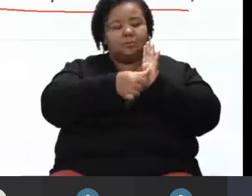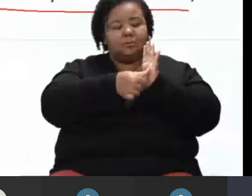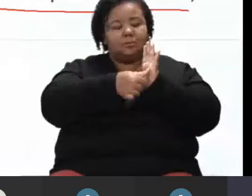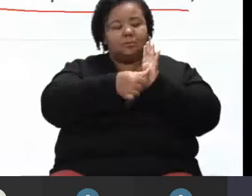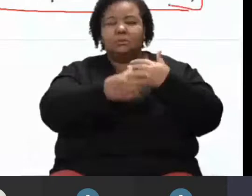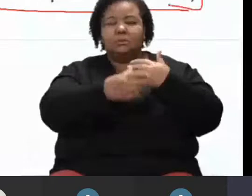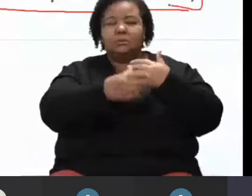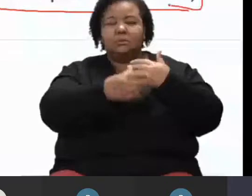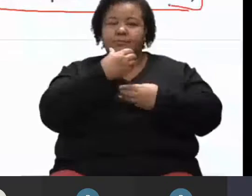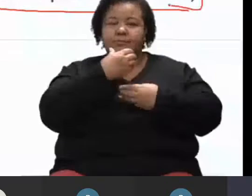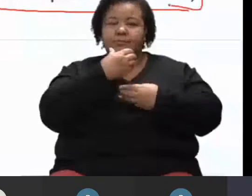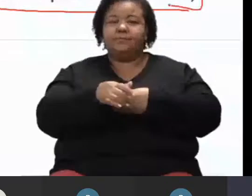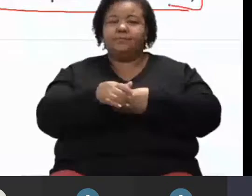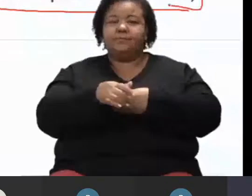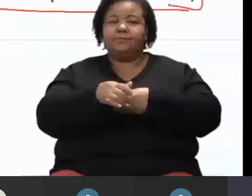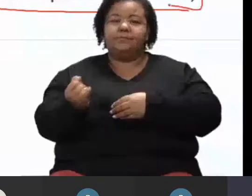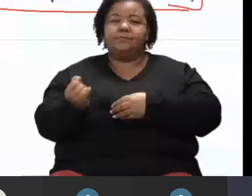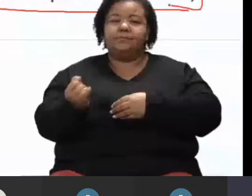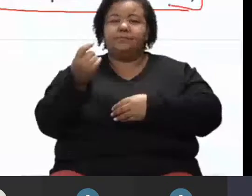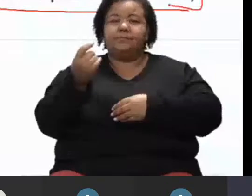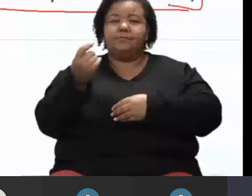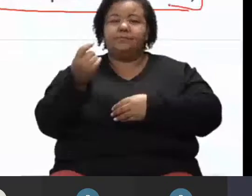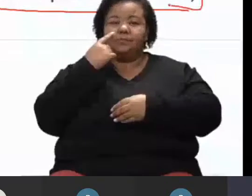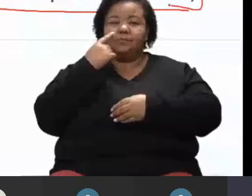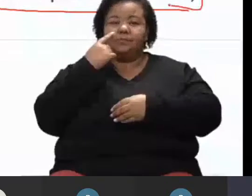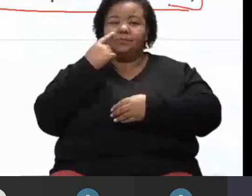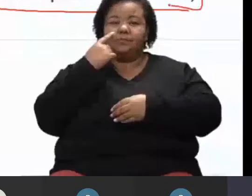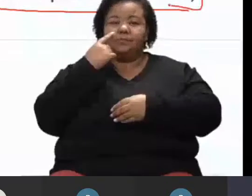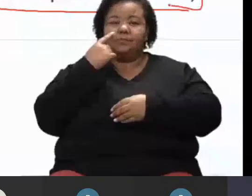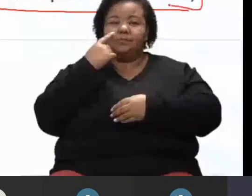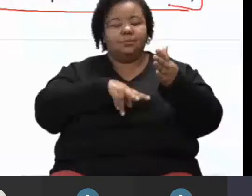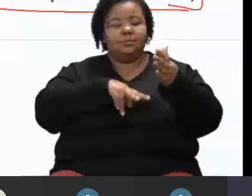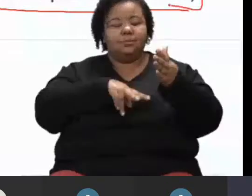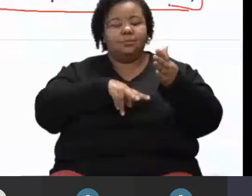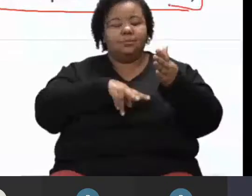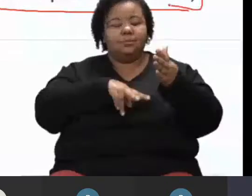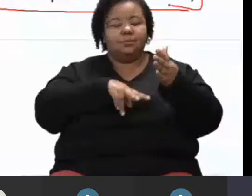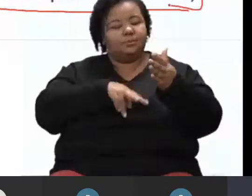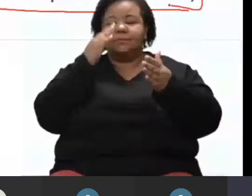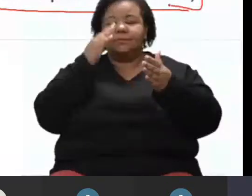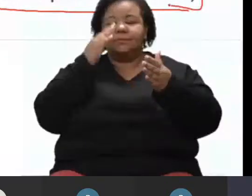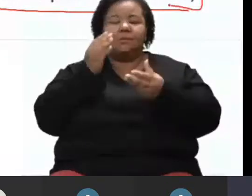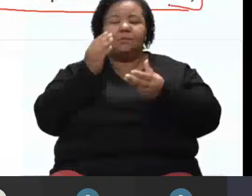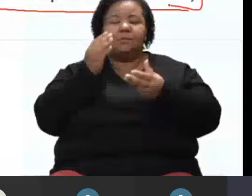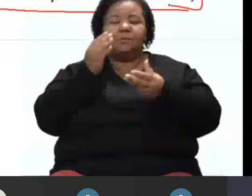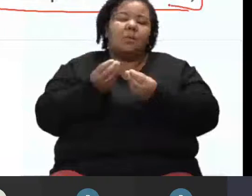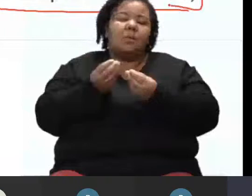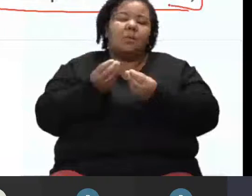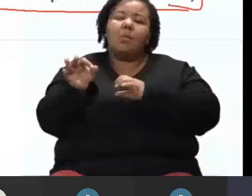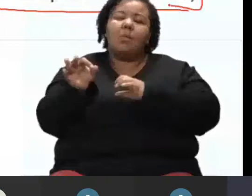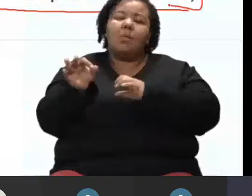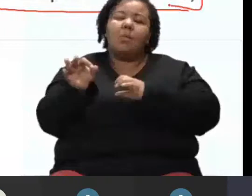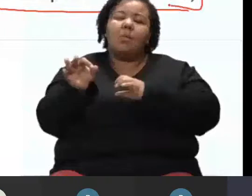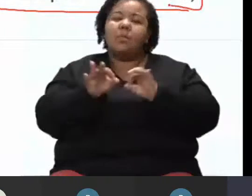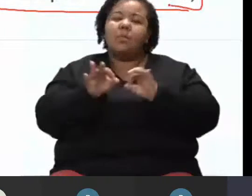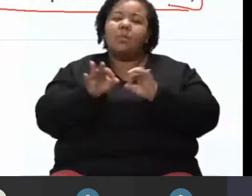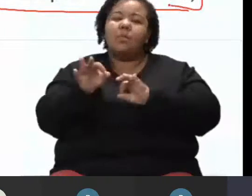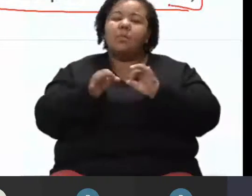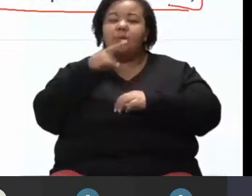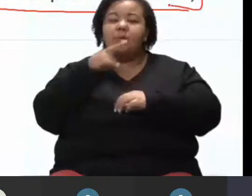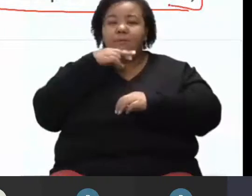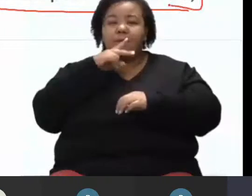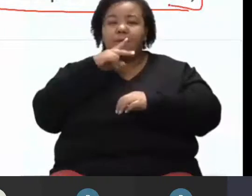primeiro procedimento, é importante que você veja ali e leia o rótulo para saber quais são os nutrientes que estão